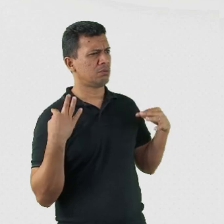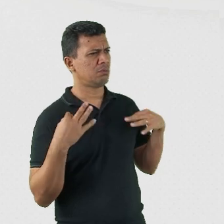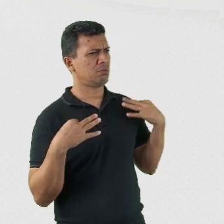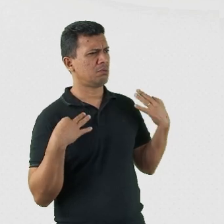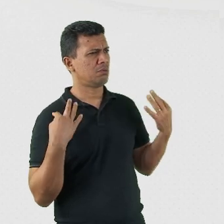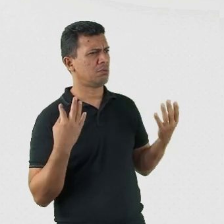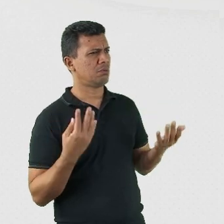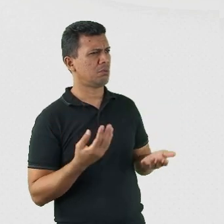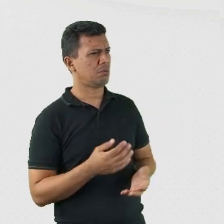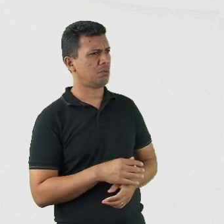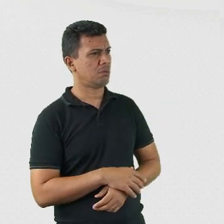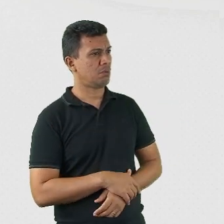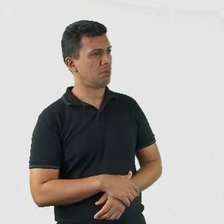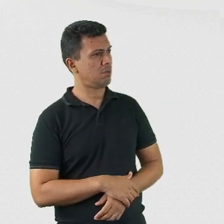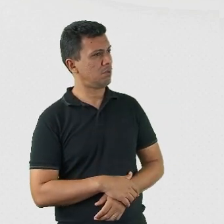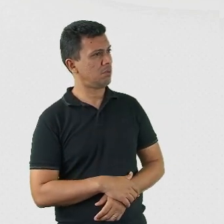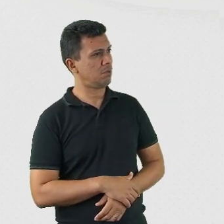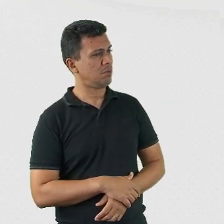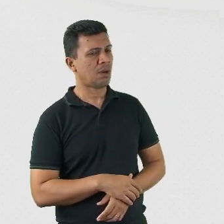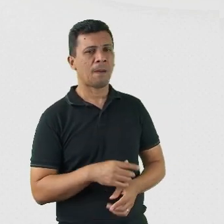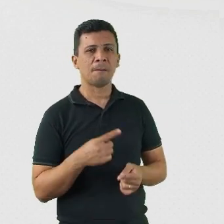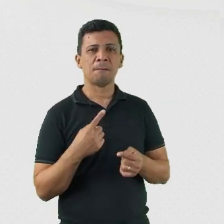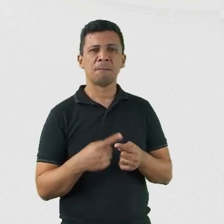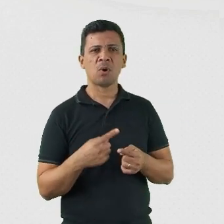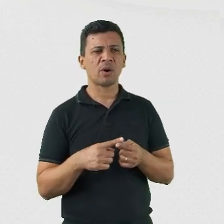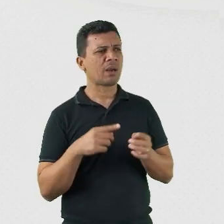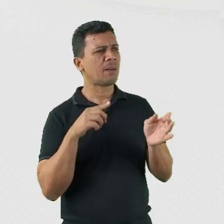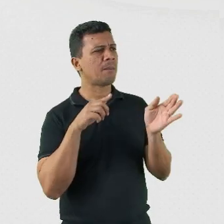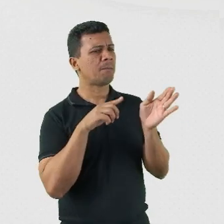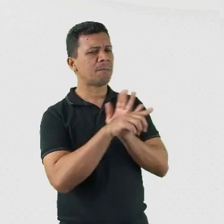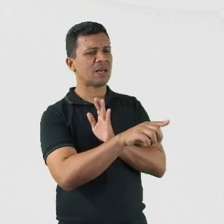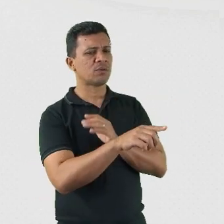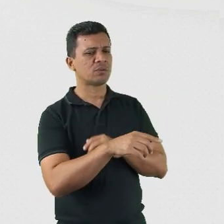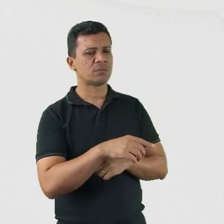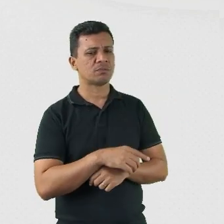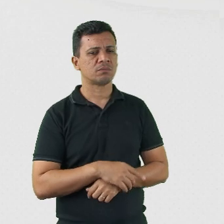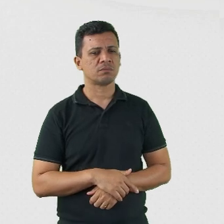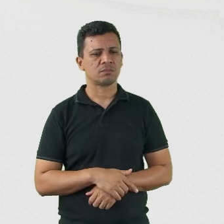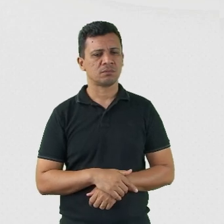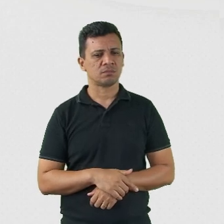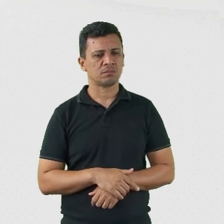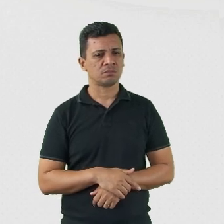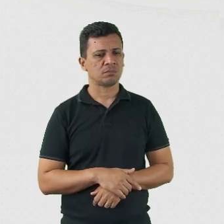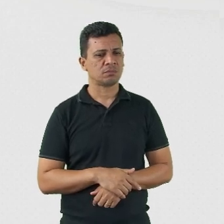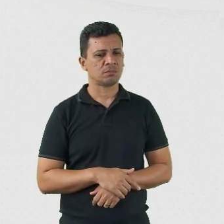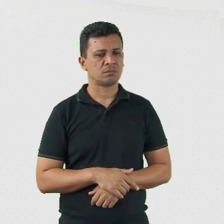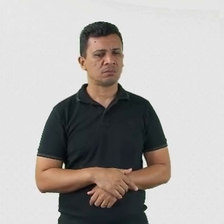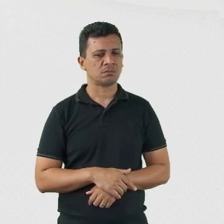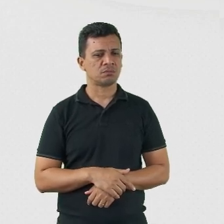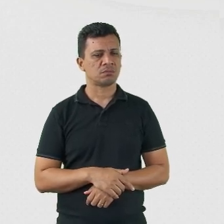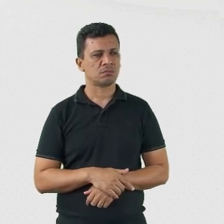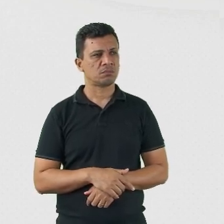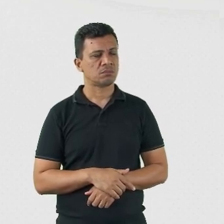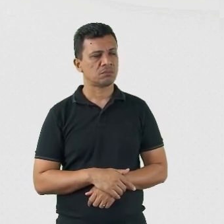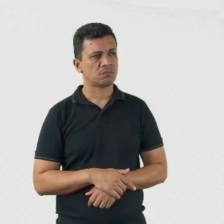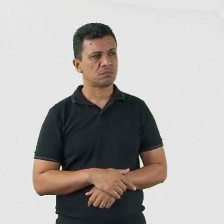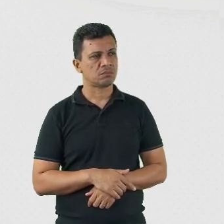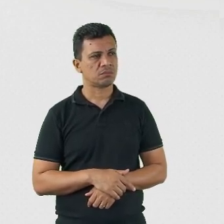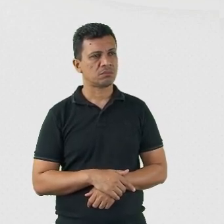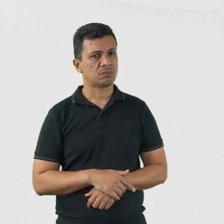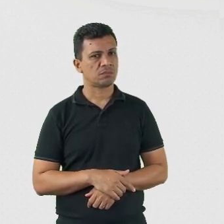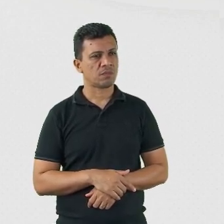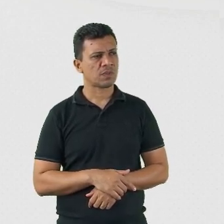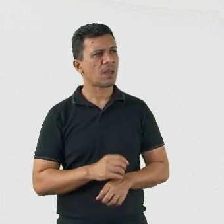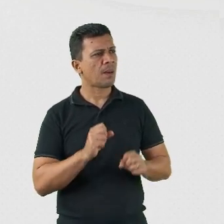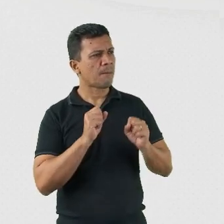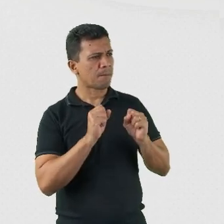sem nenhuma expressão facial, porque ele chega e pergunta: Could you tell me the way to the castle, please?